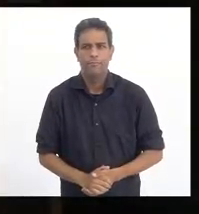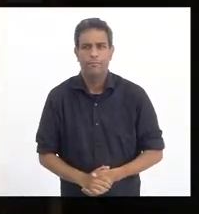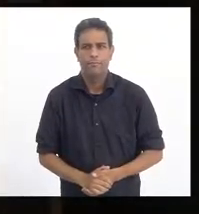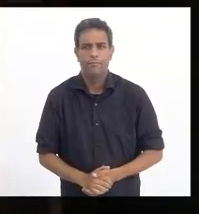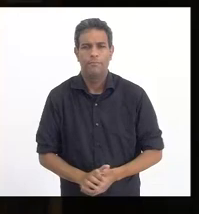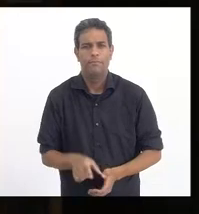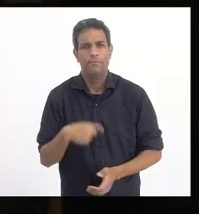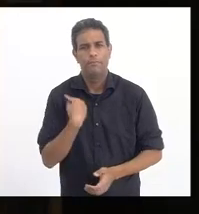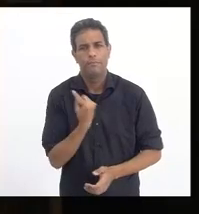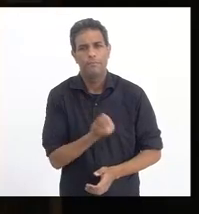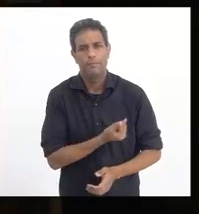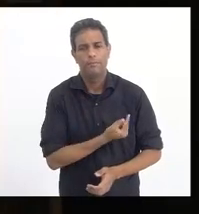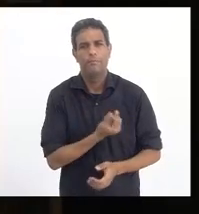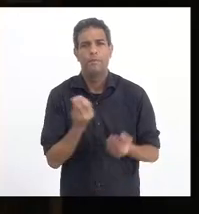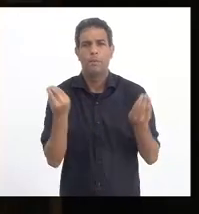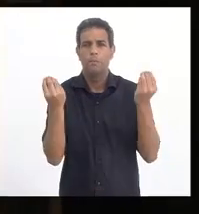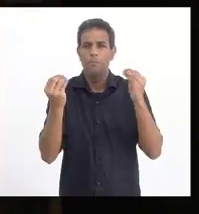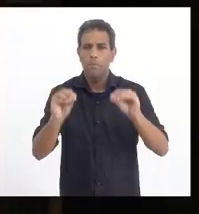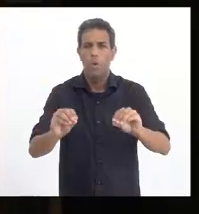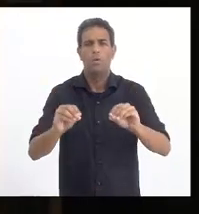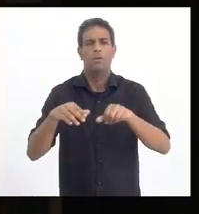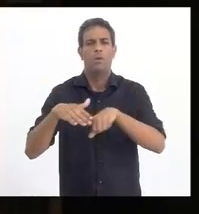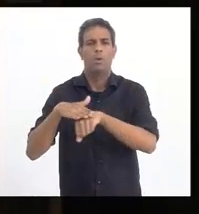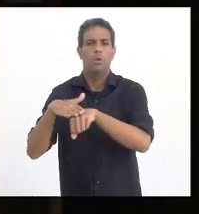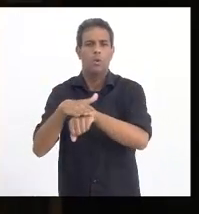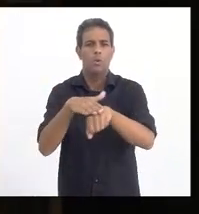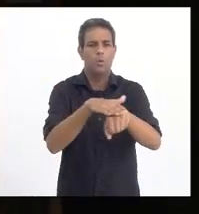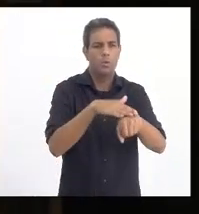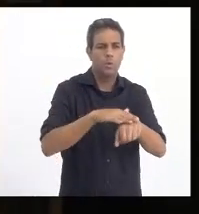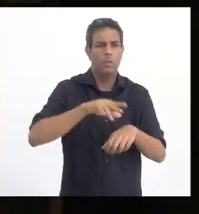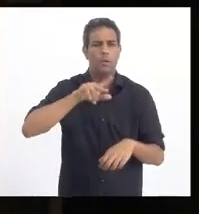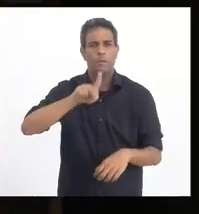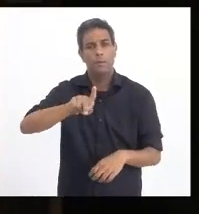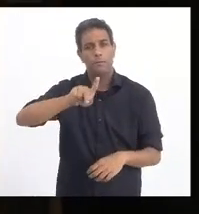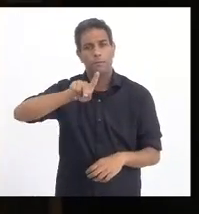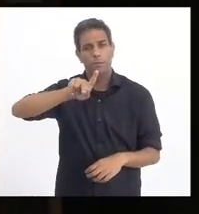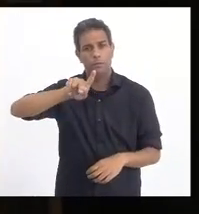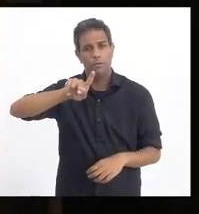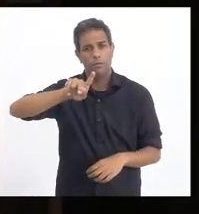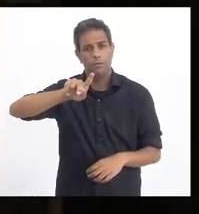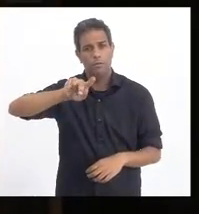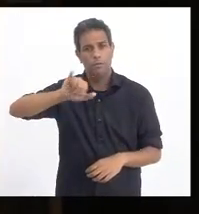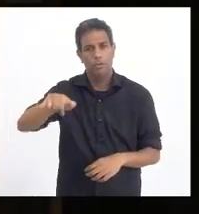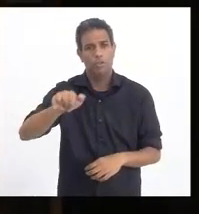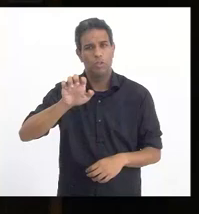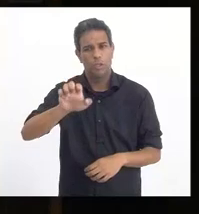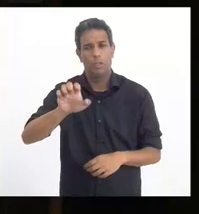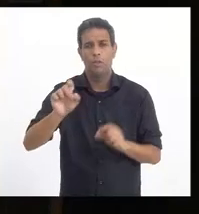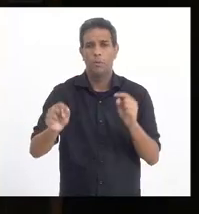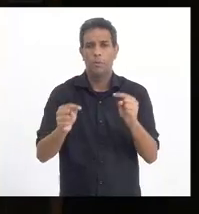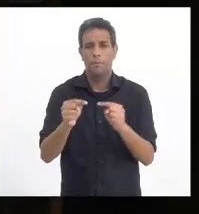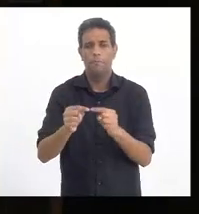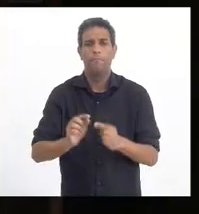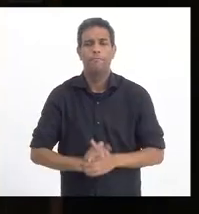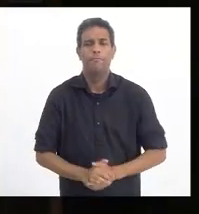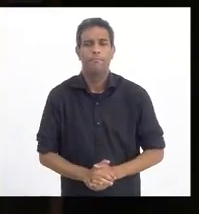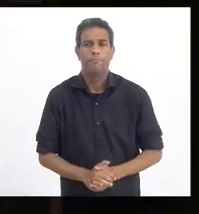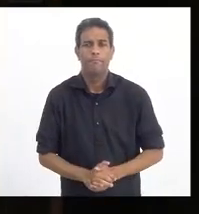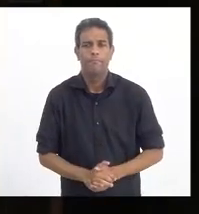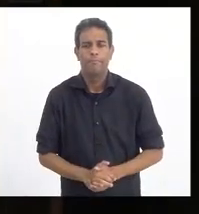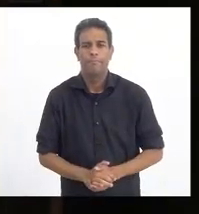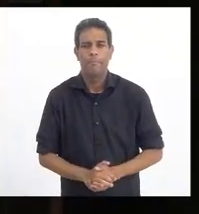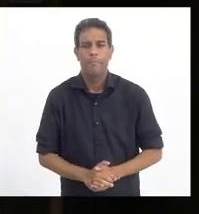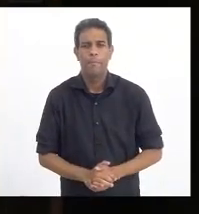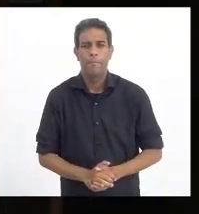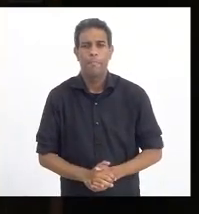nós colocamos em conversa para PG é nós conseguimos